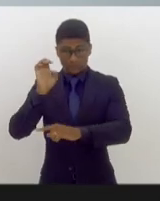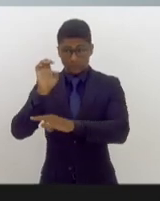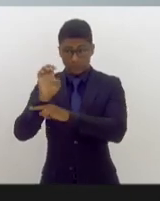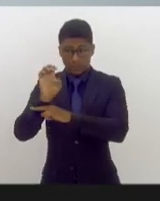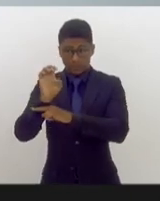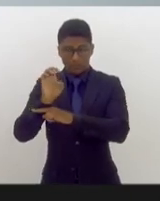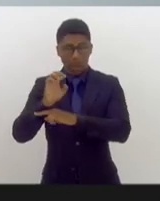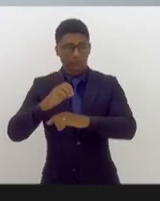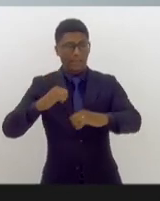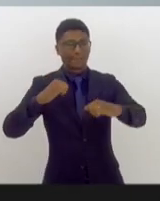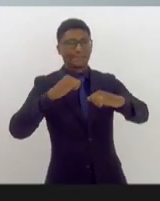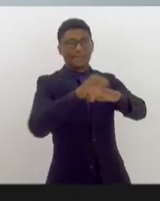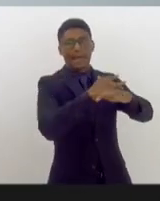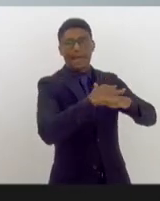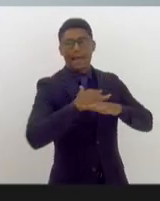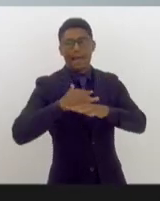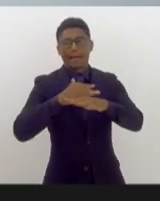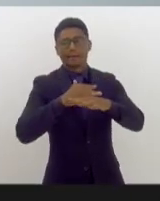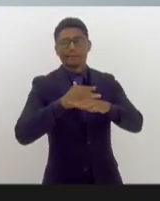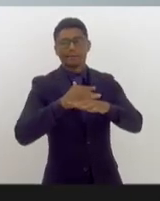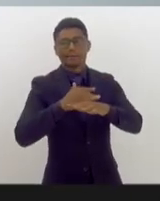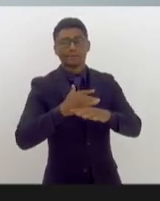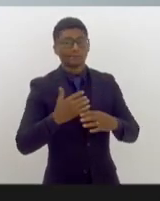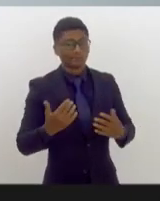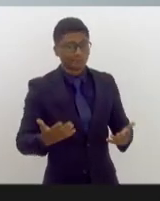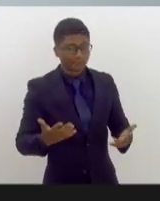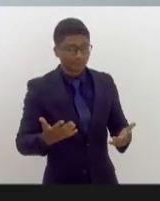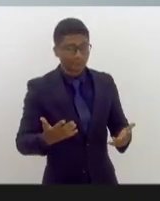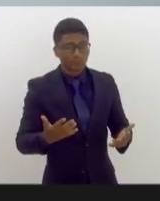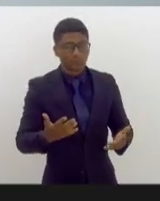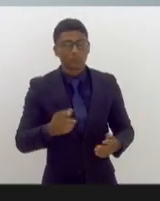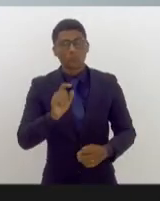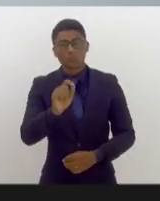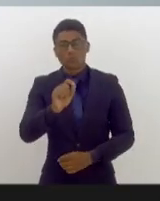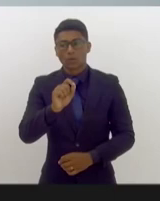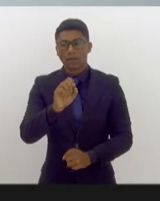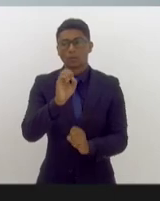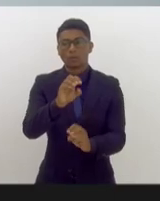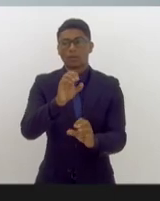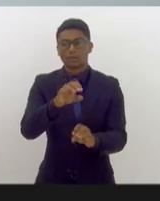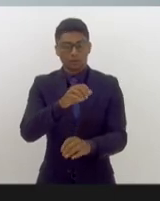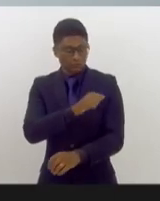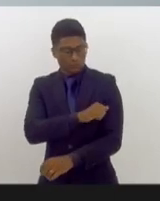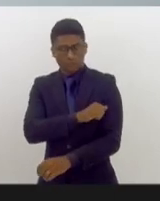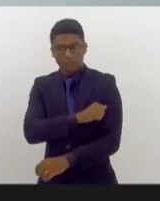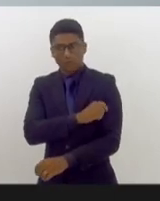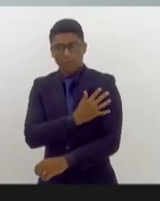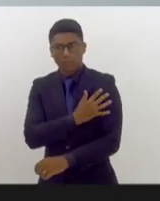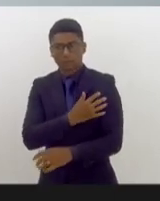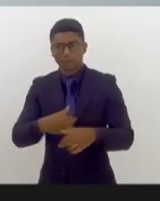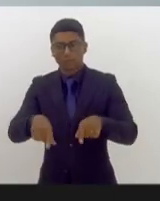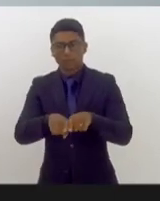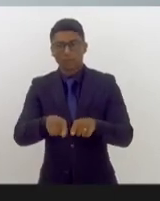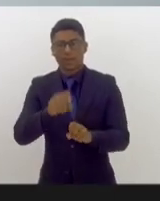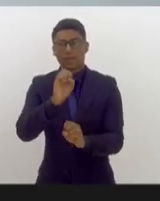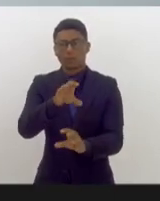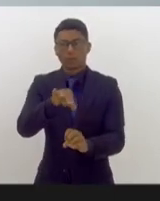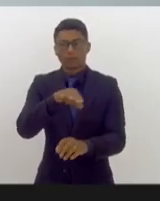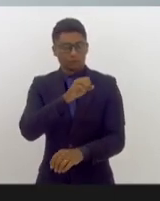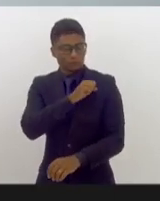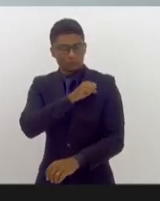diz respeito ao ensino à oferta do ensino fundamental e à oferta do ensino médio.